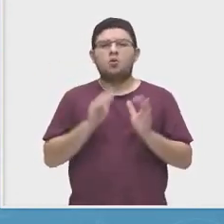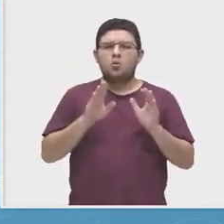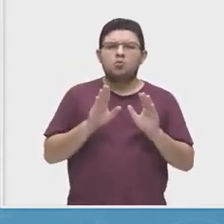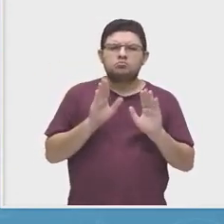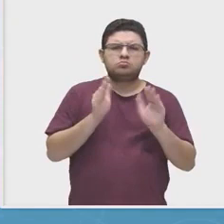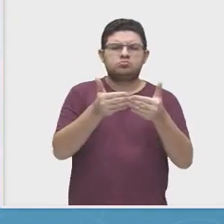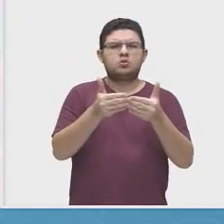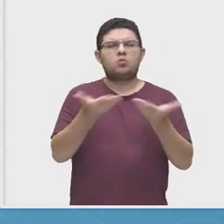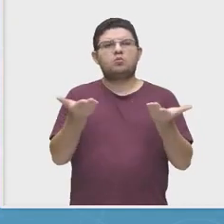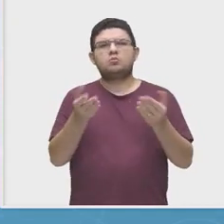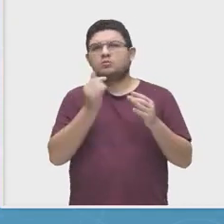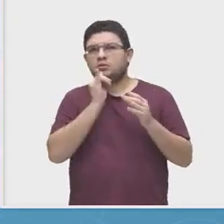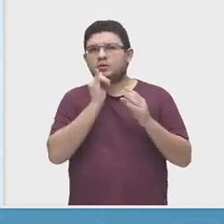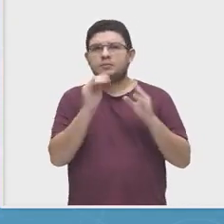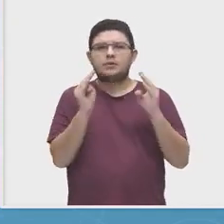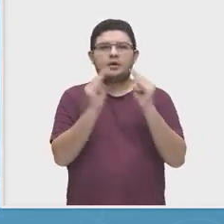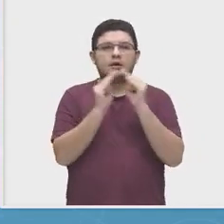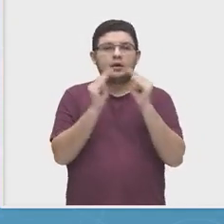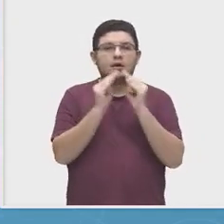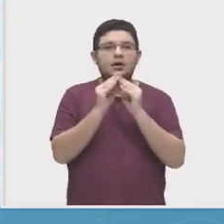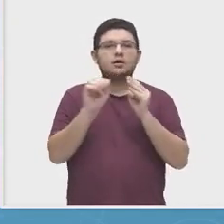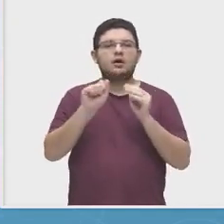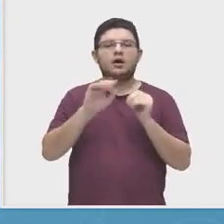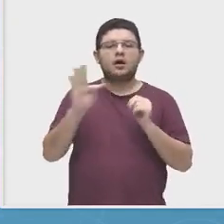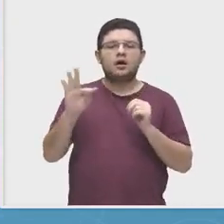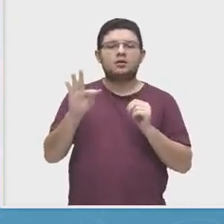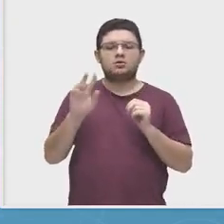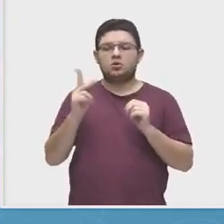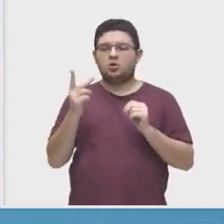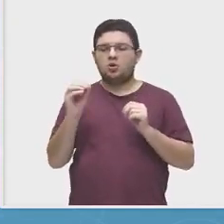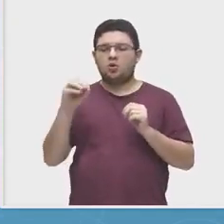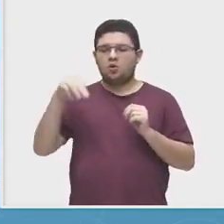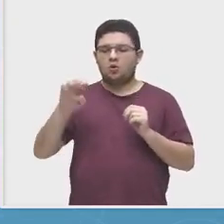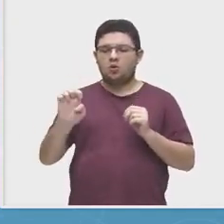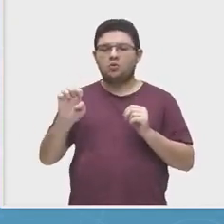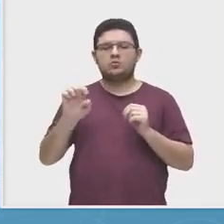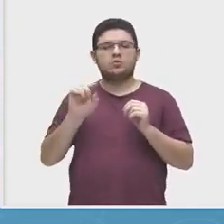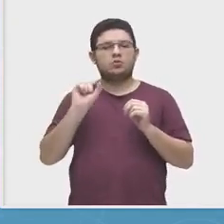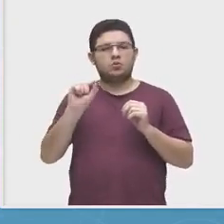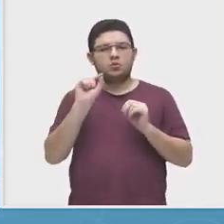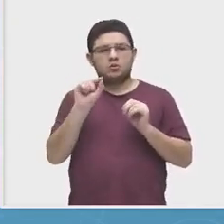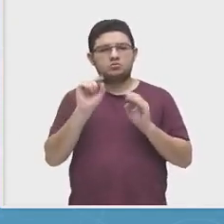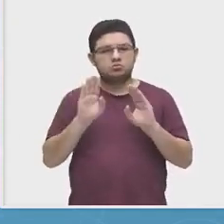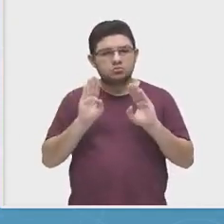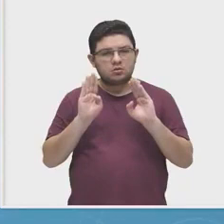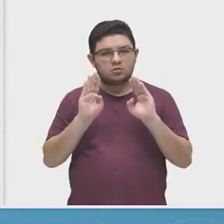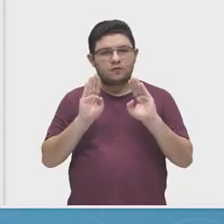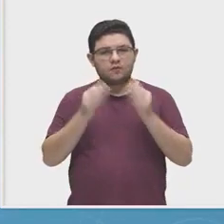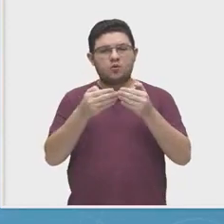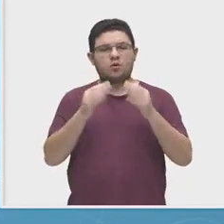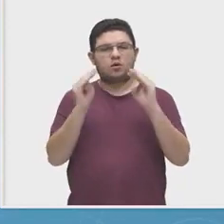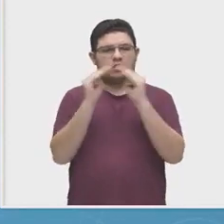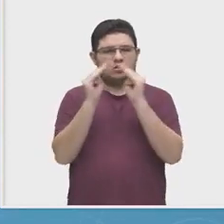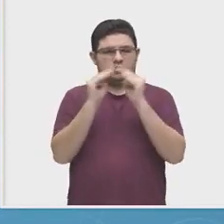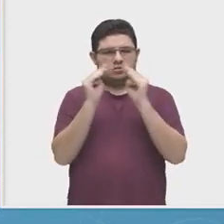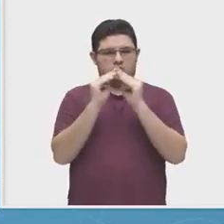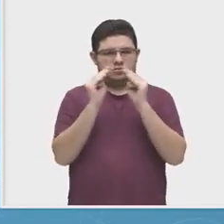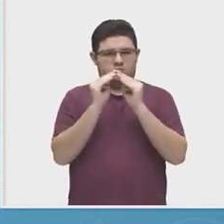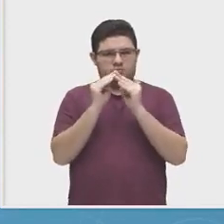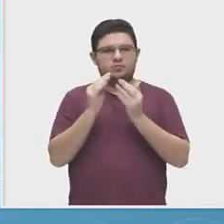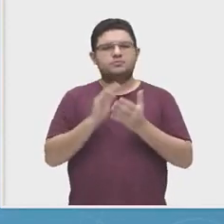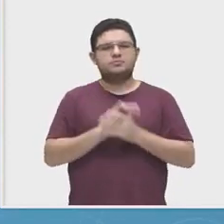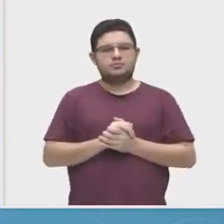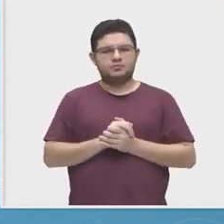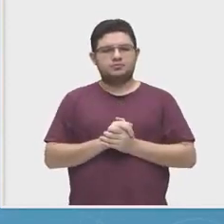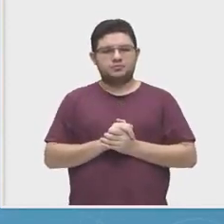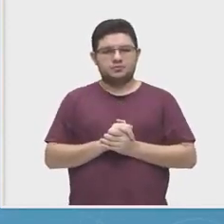específicos, né? Por exemplo, casa. A expressão at home eu utilizo sempre dessa forma. Sempre vou utilizar a expressão at home. At home,